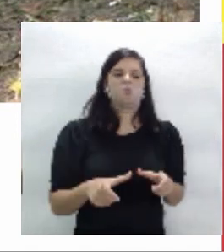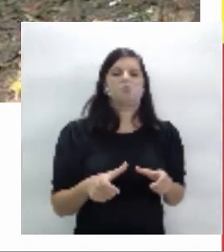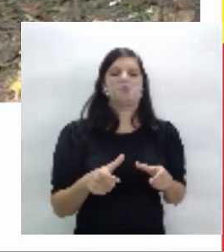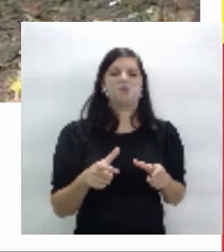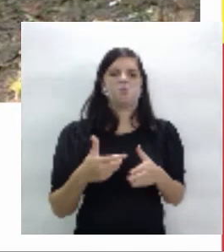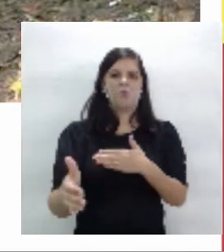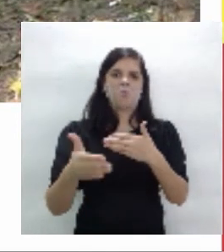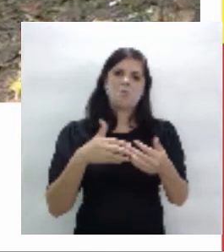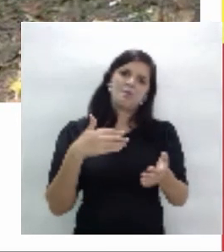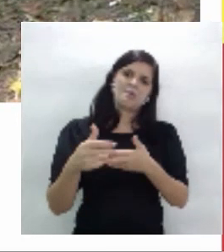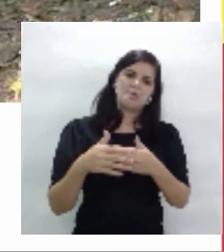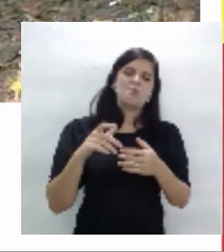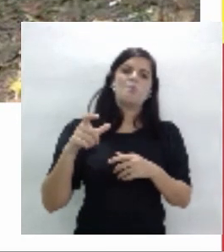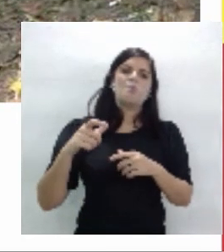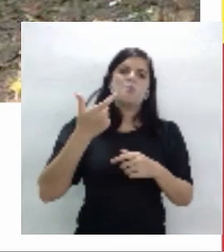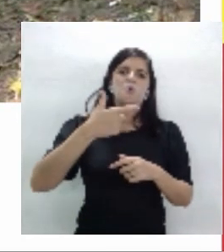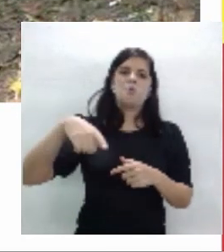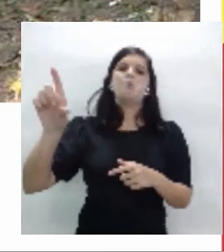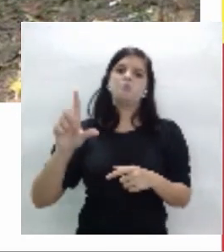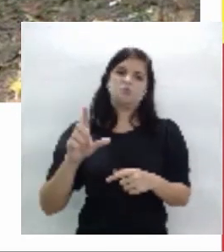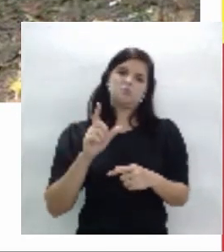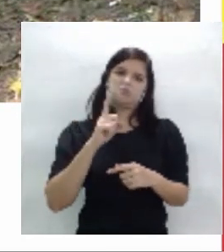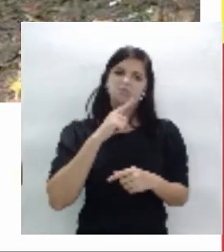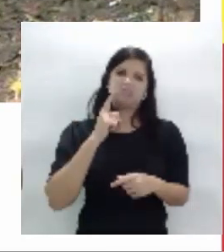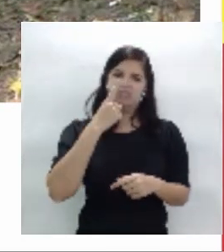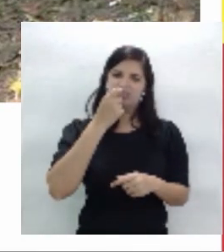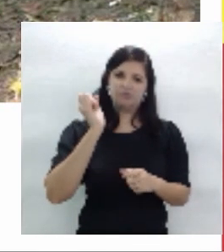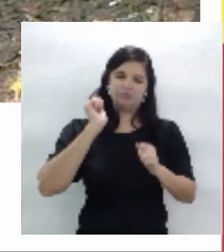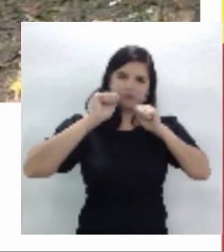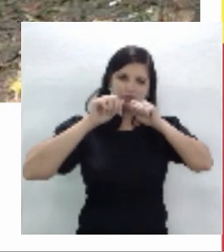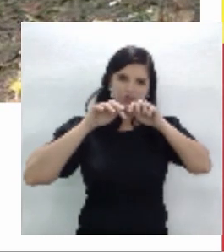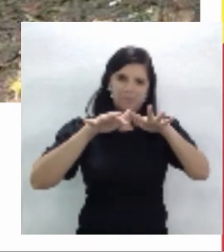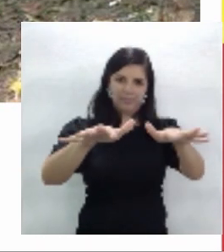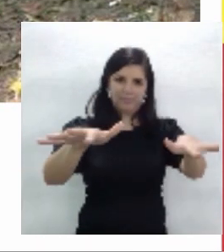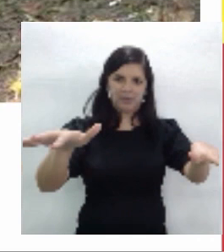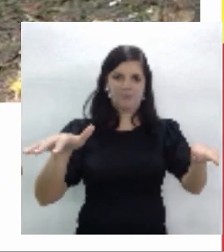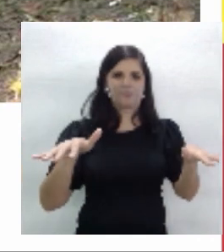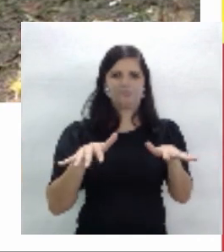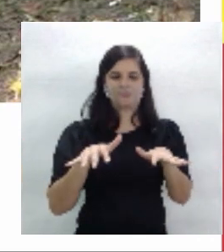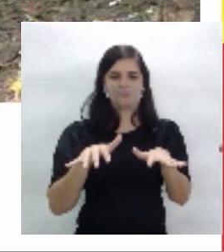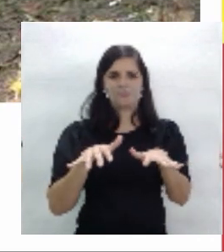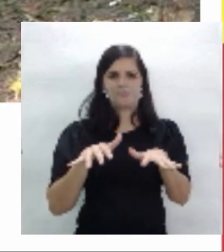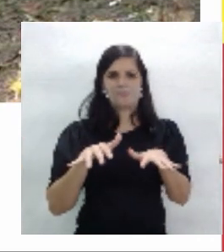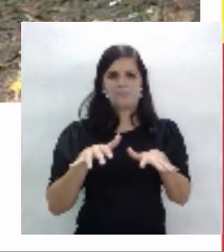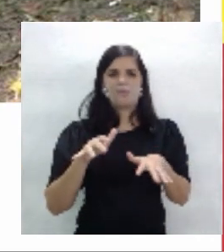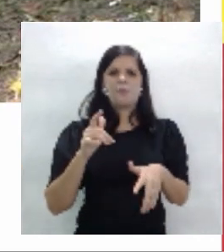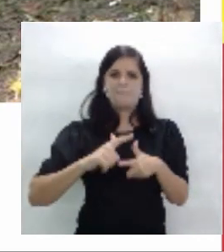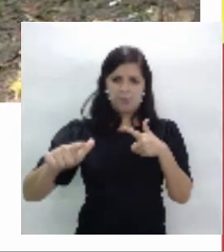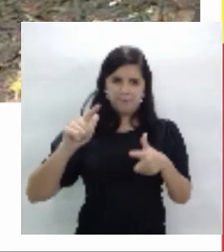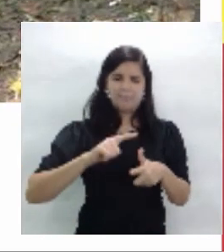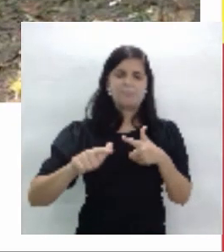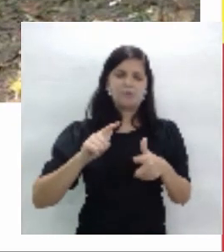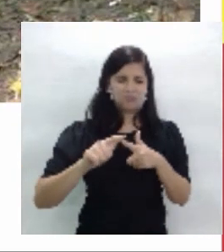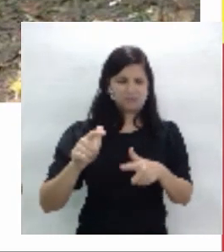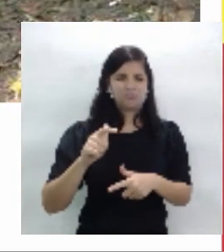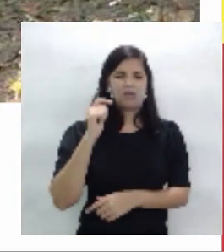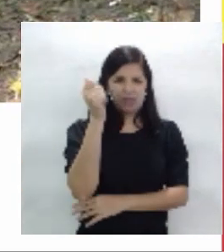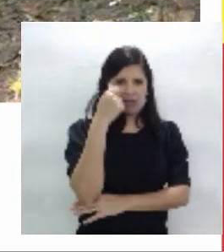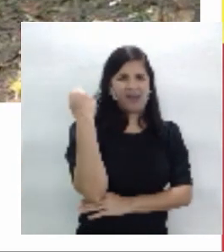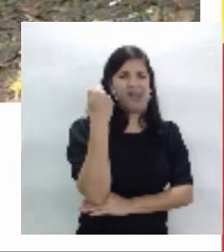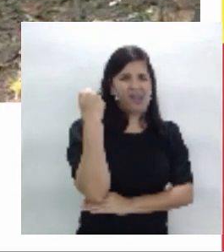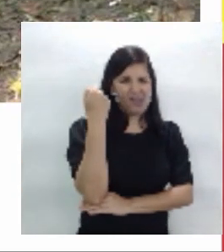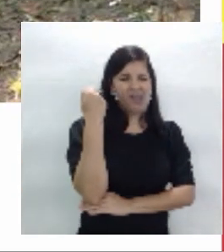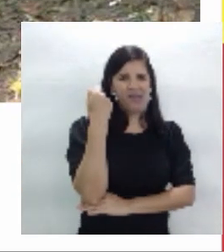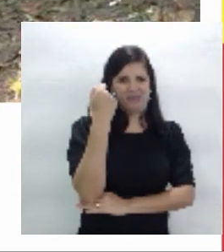aquela área, mas também outros ambientes, porque esse lixo ele vai se espalhar, tá, gente? Então, há um problema muito sério